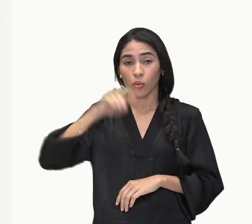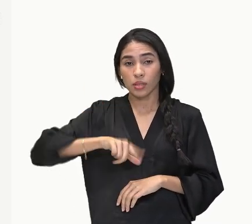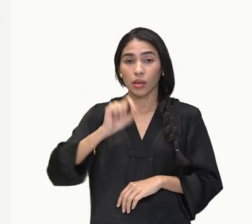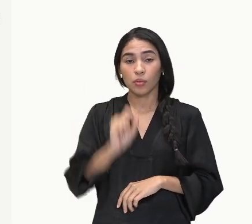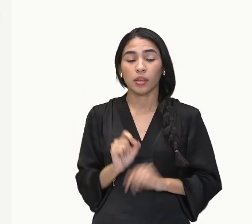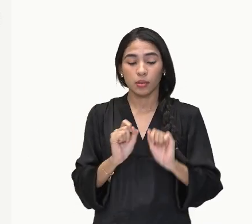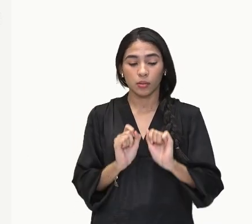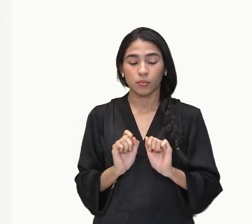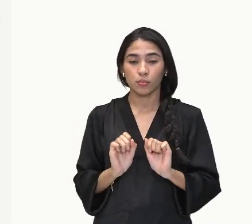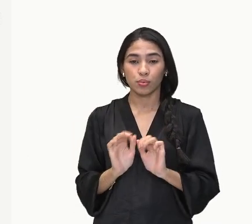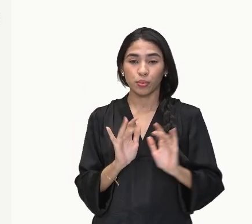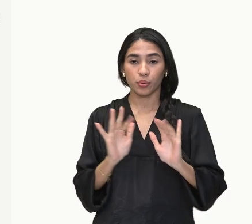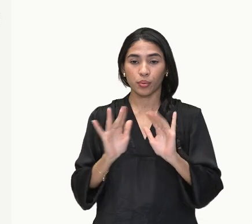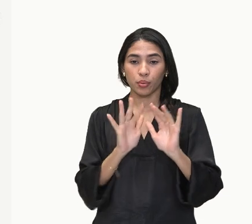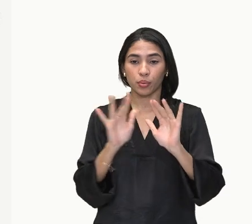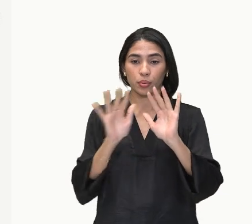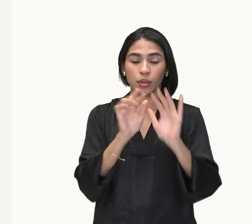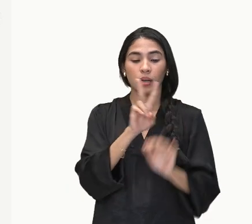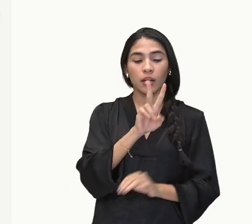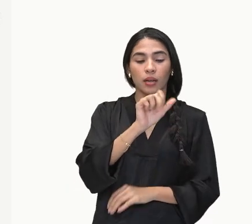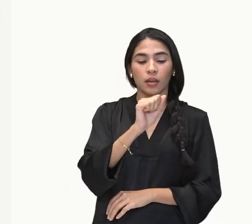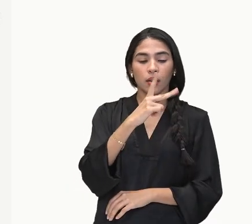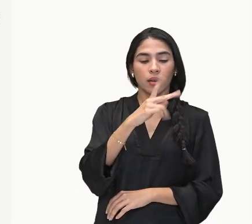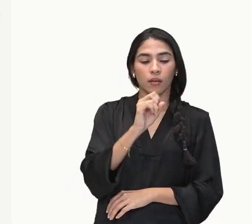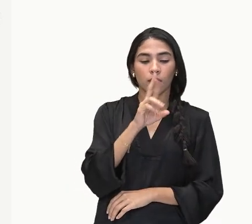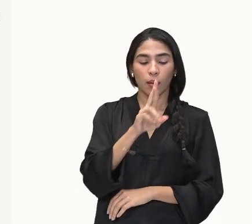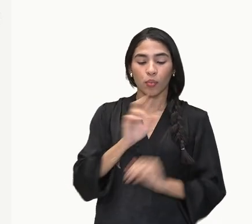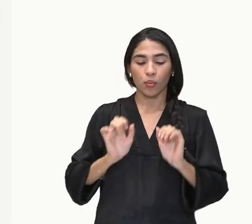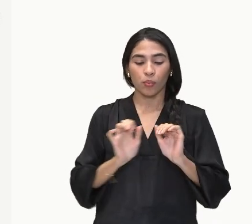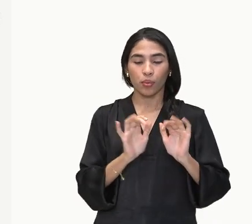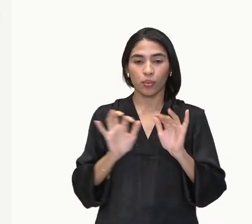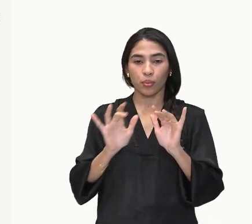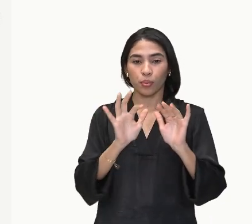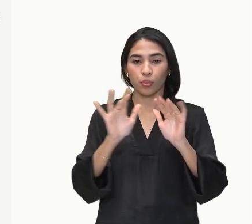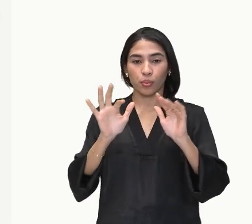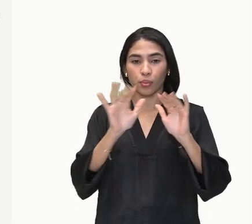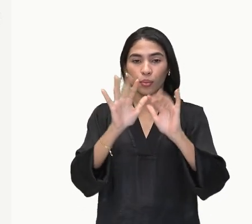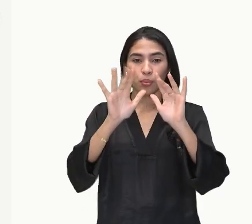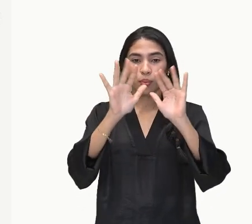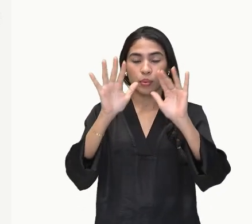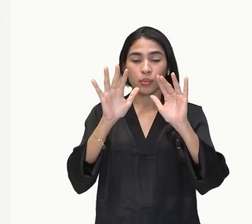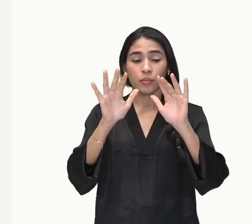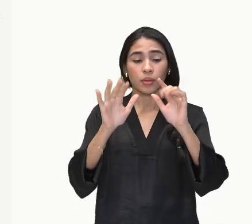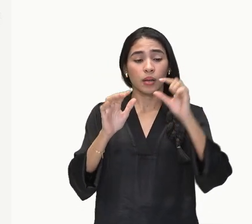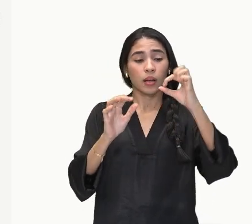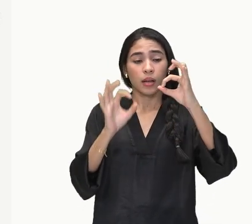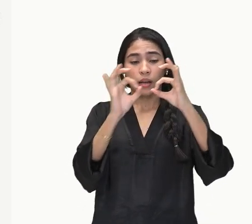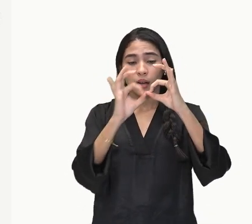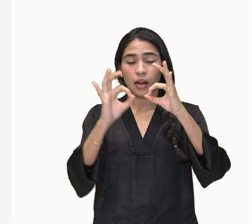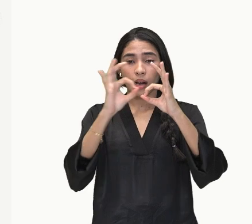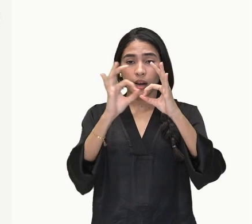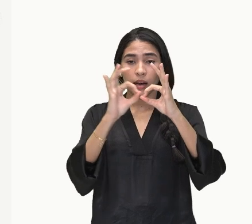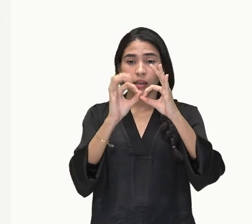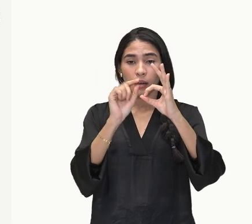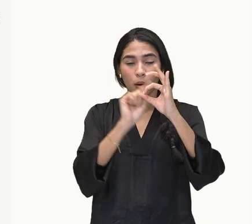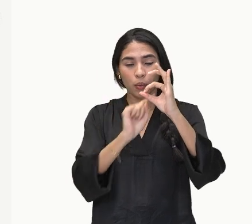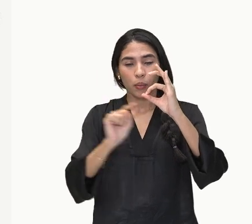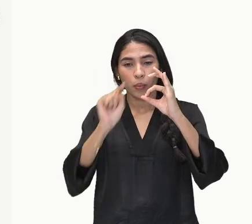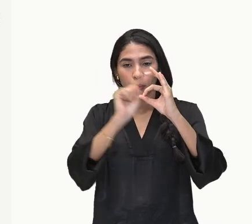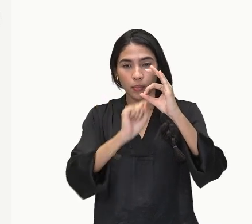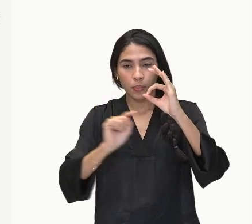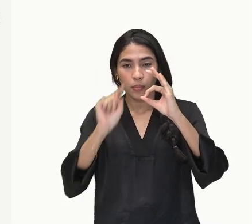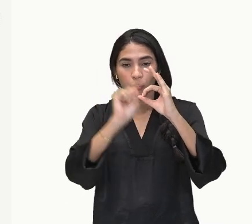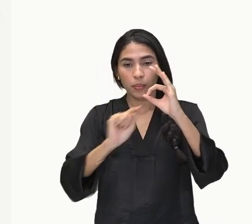vapor. Esse vapor vai chegar aqui nessas turbinas, as turbinas vão girar com esse vapor e